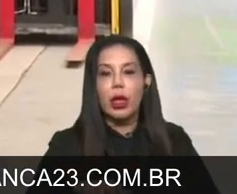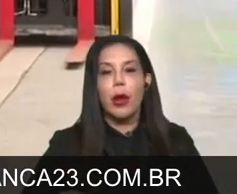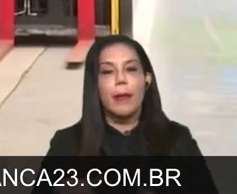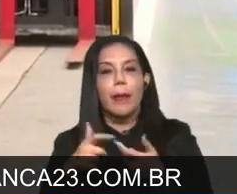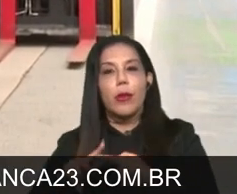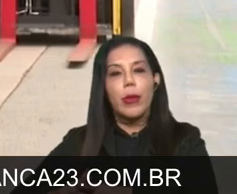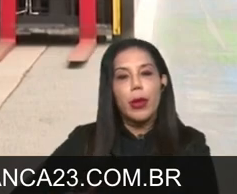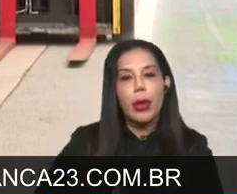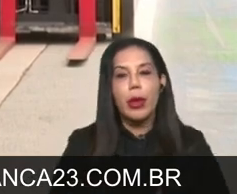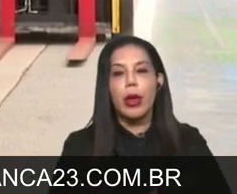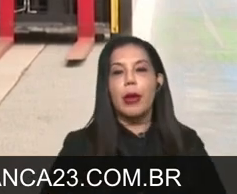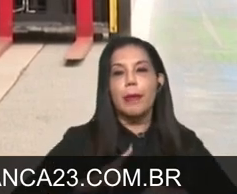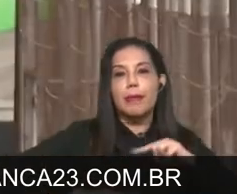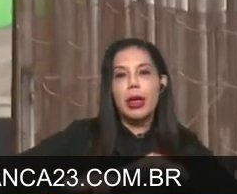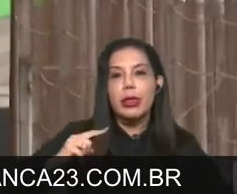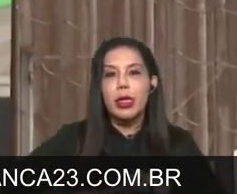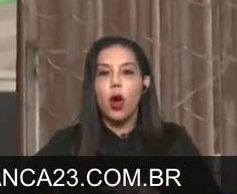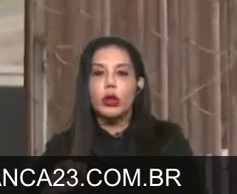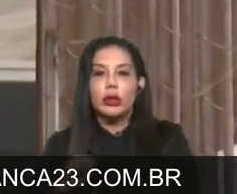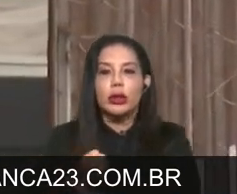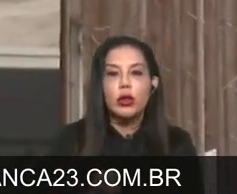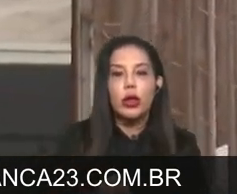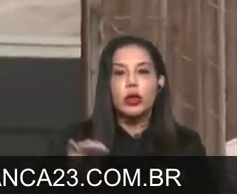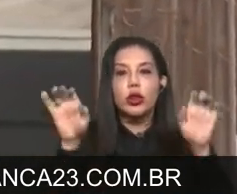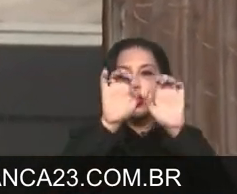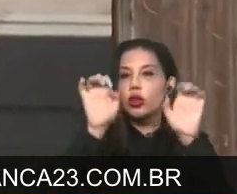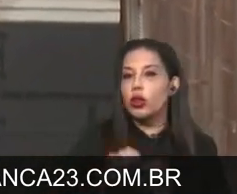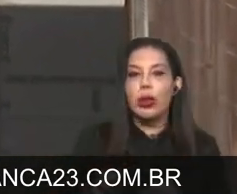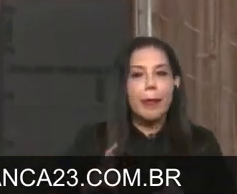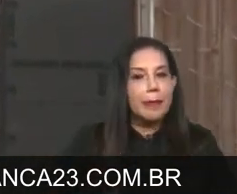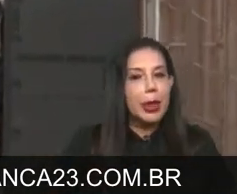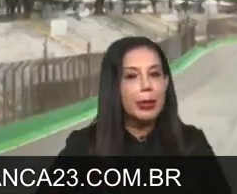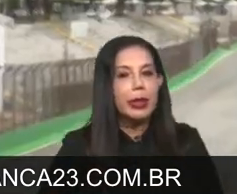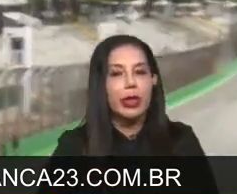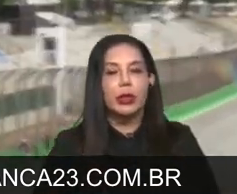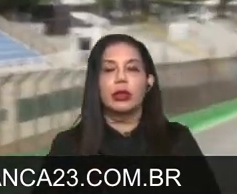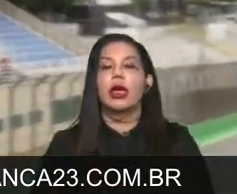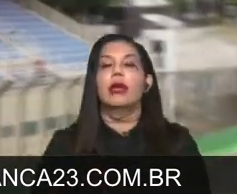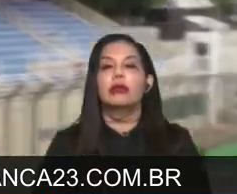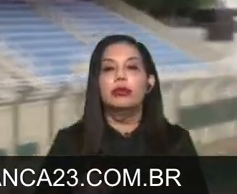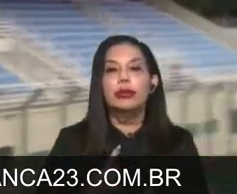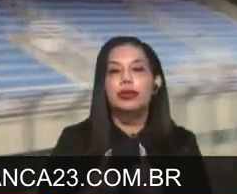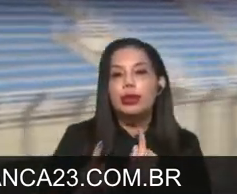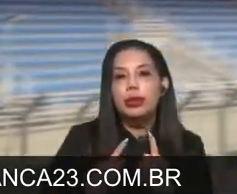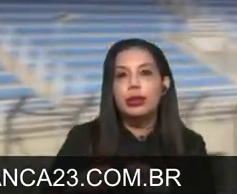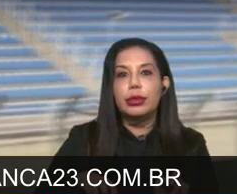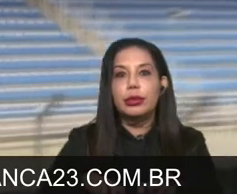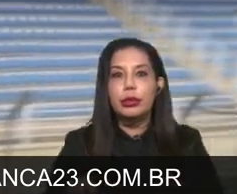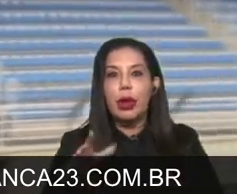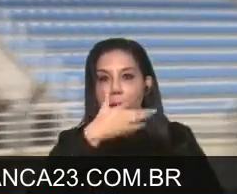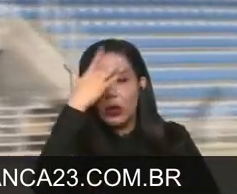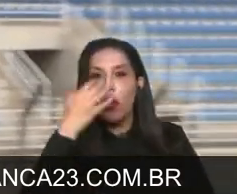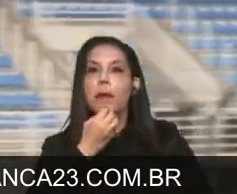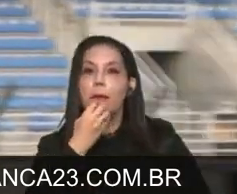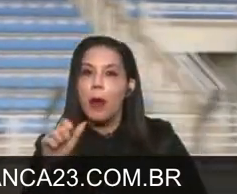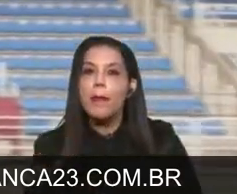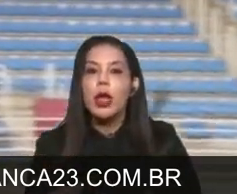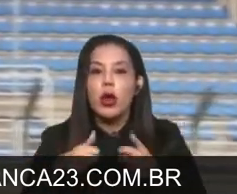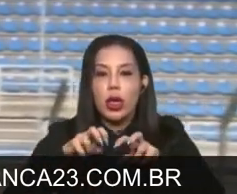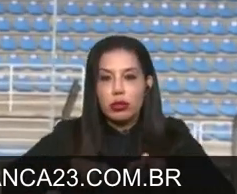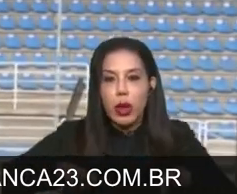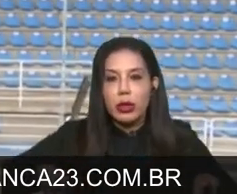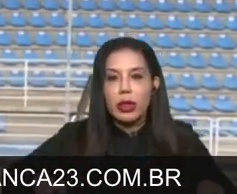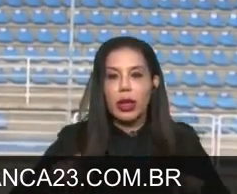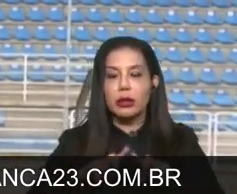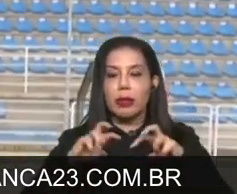em equipamentos de segurança e estruturas permanentes da pista. Para o público, houve melhorias nos acessos e